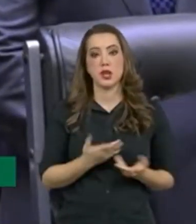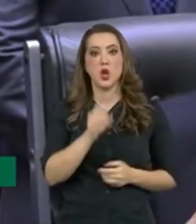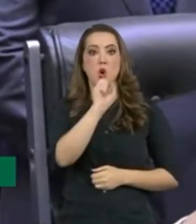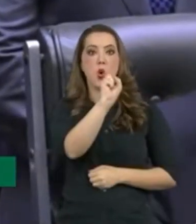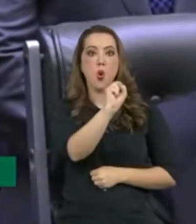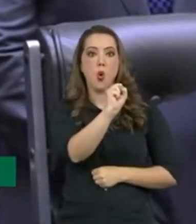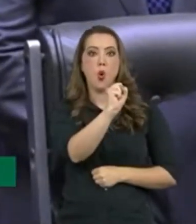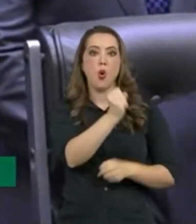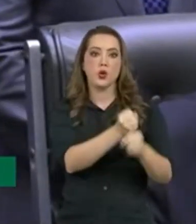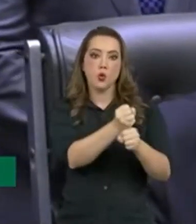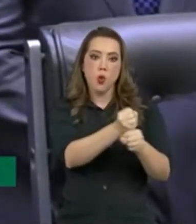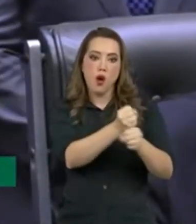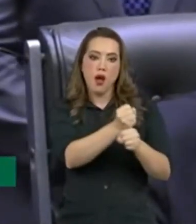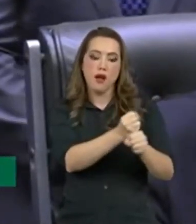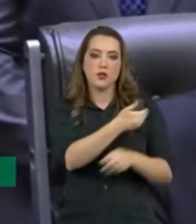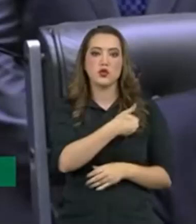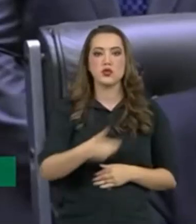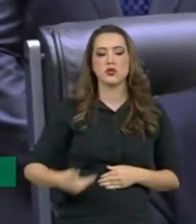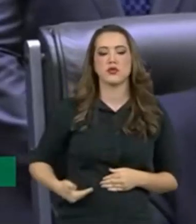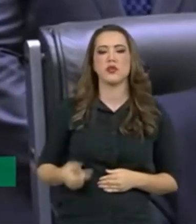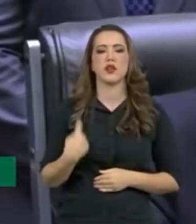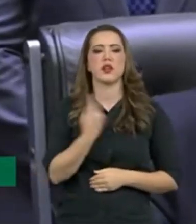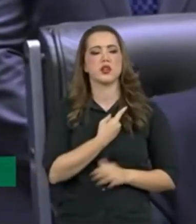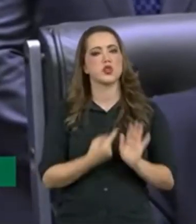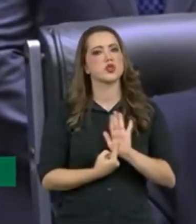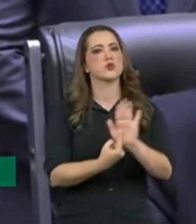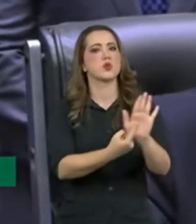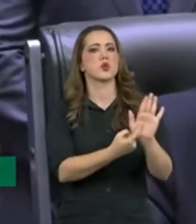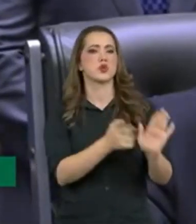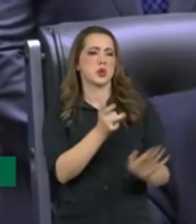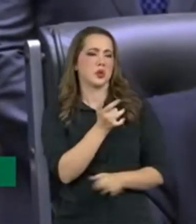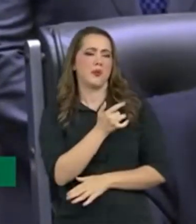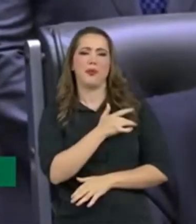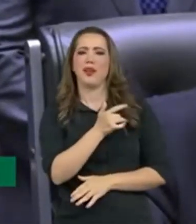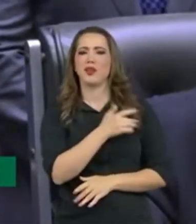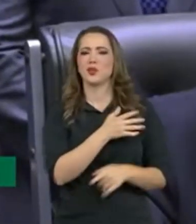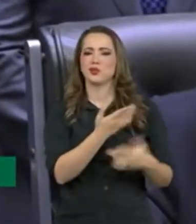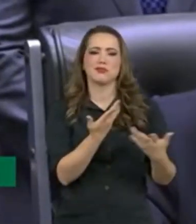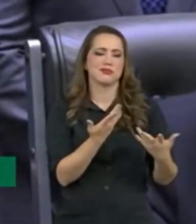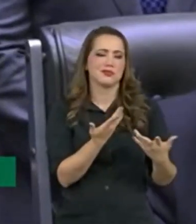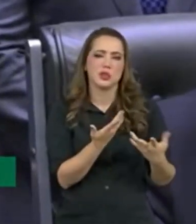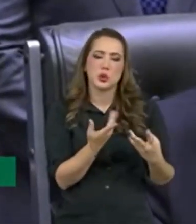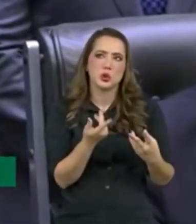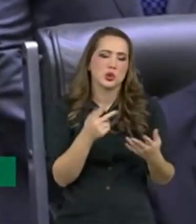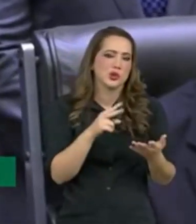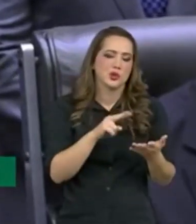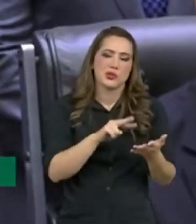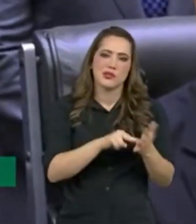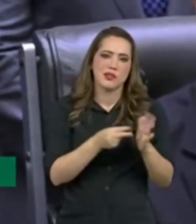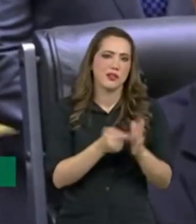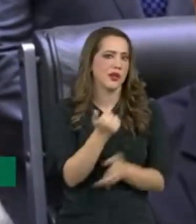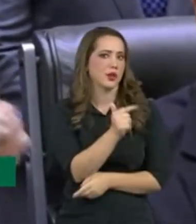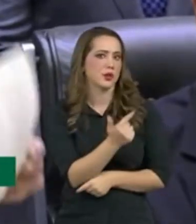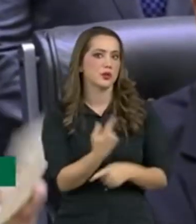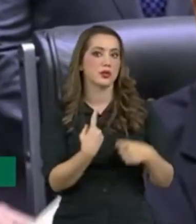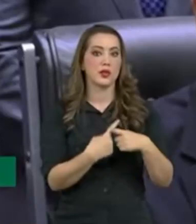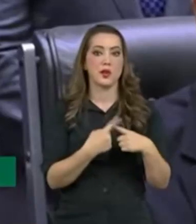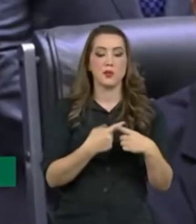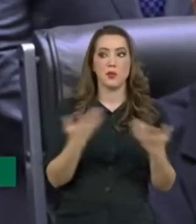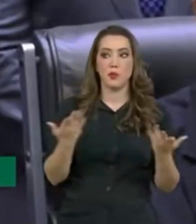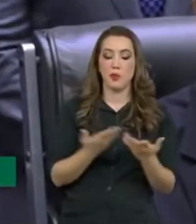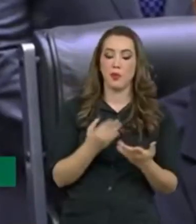8 anos de governo, deixamos claro que os temores eram infundados. Do contrário, não estaríamos